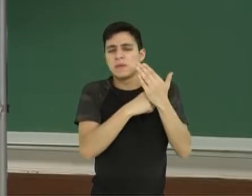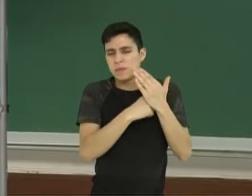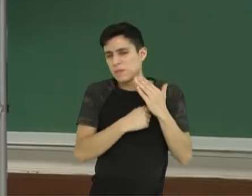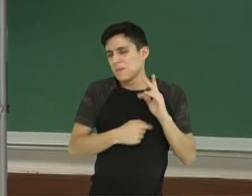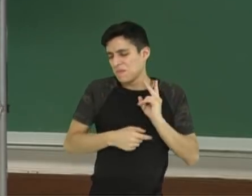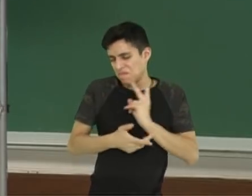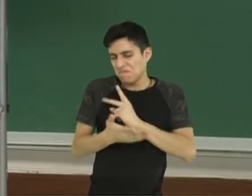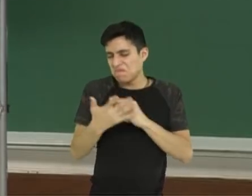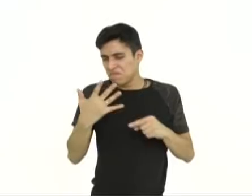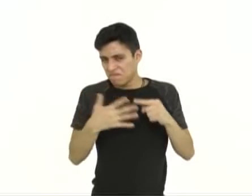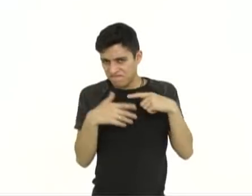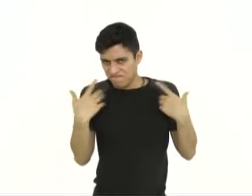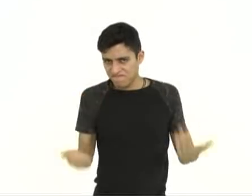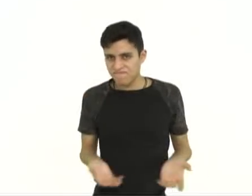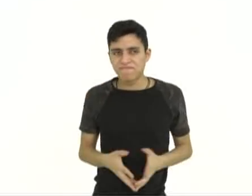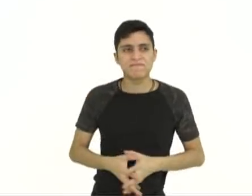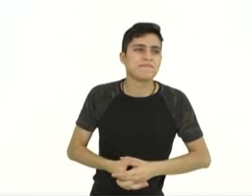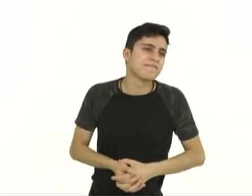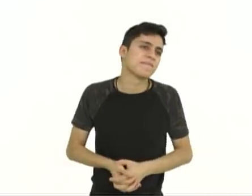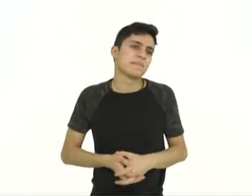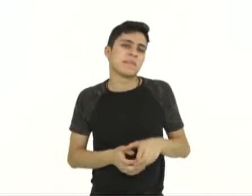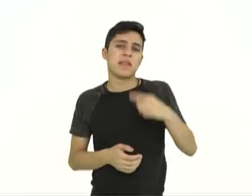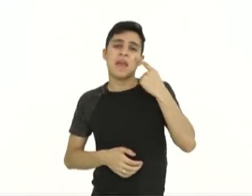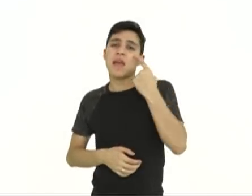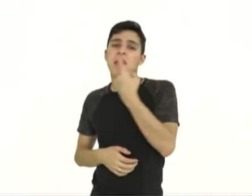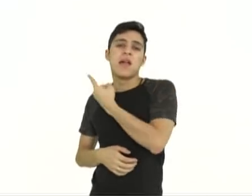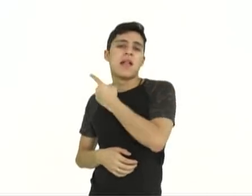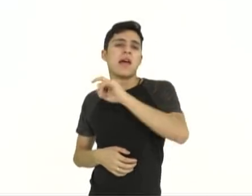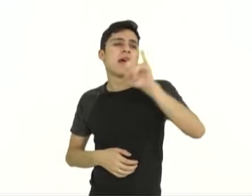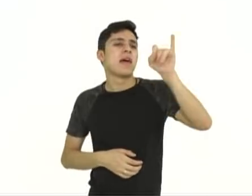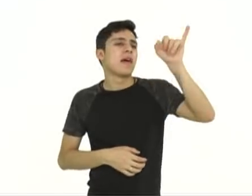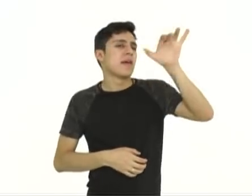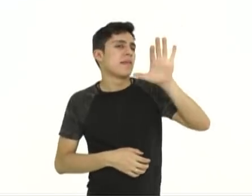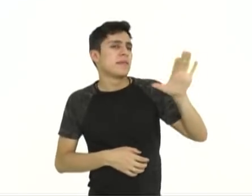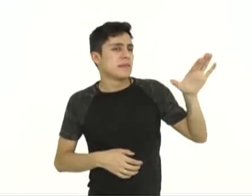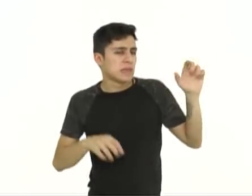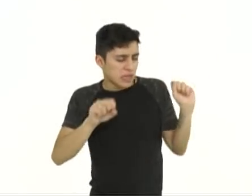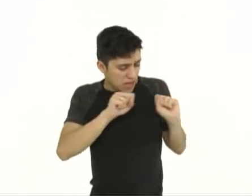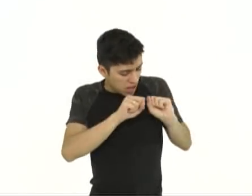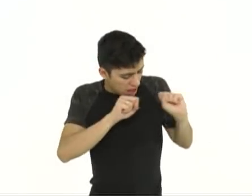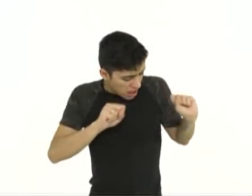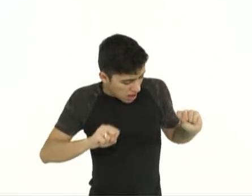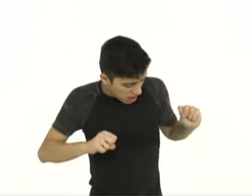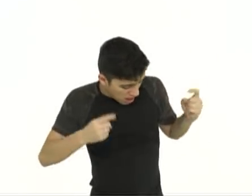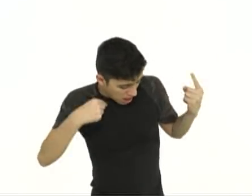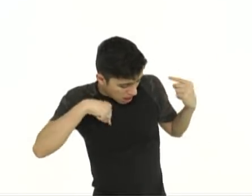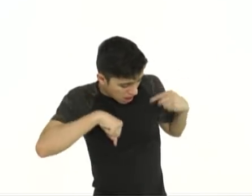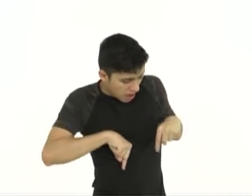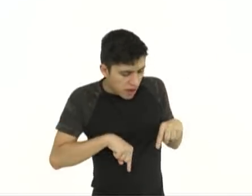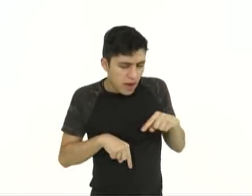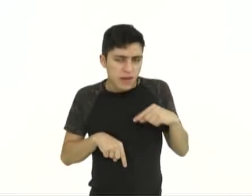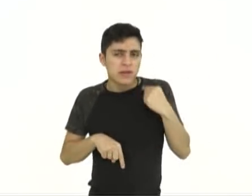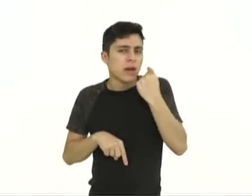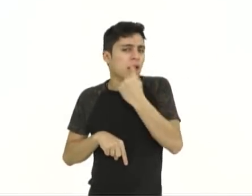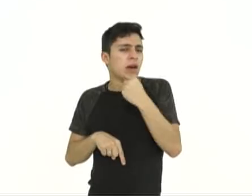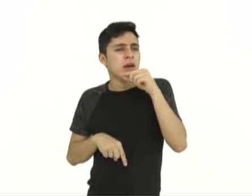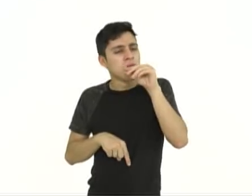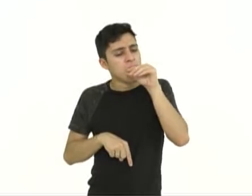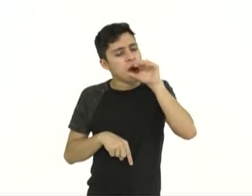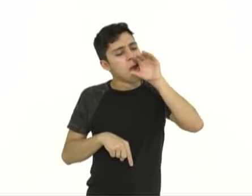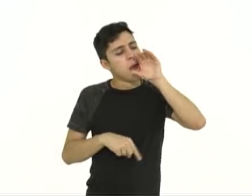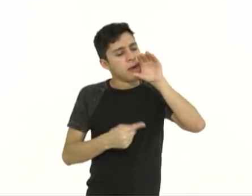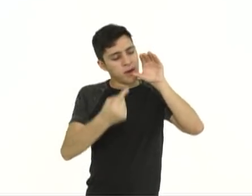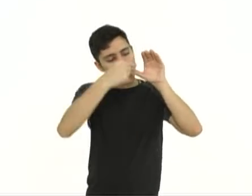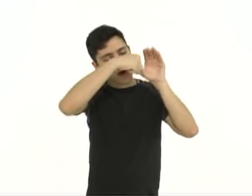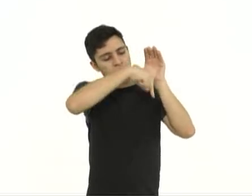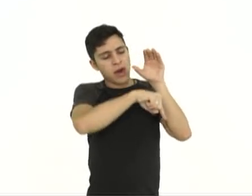corpo. Então reparem na imagem enquanto eu vou falando. Um sistema digestório é formado pela boca, onde inicia-se